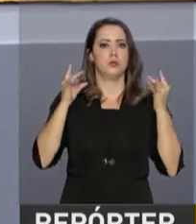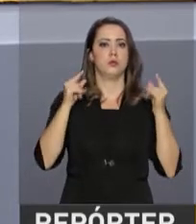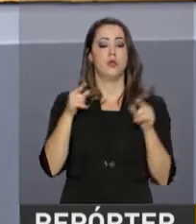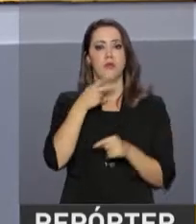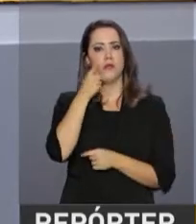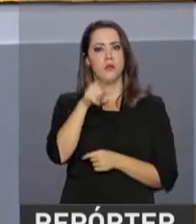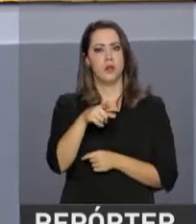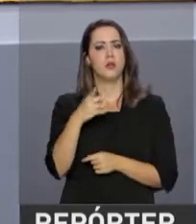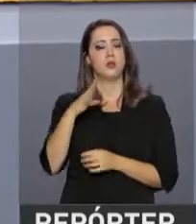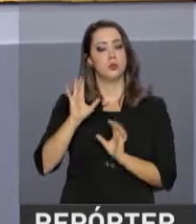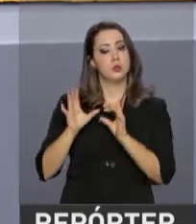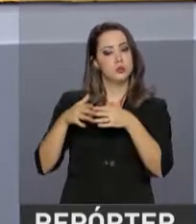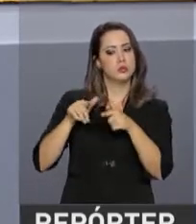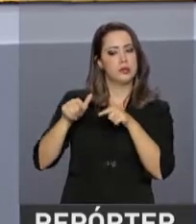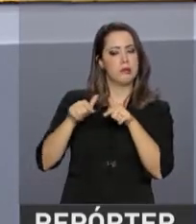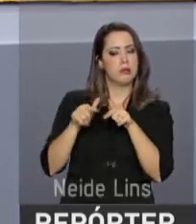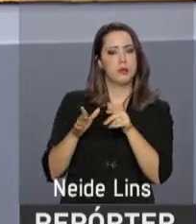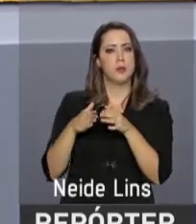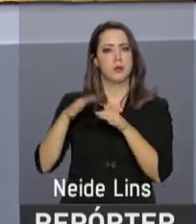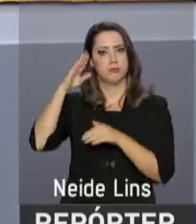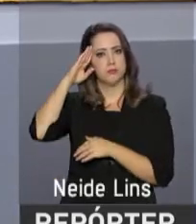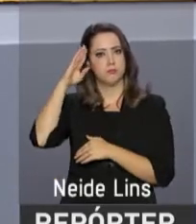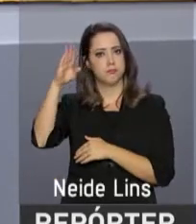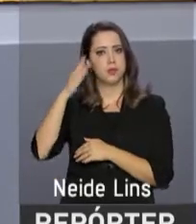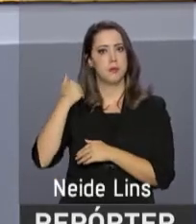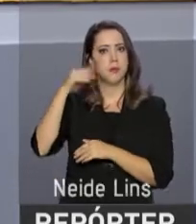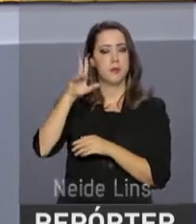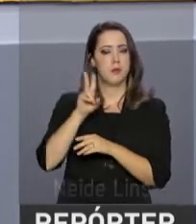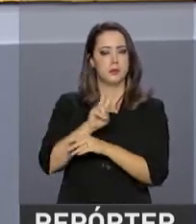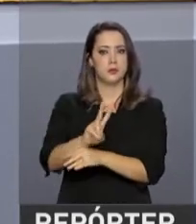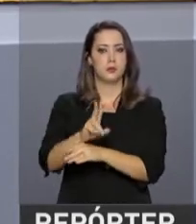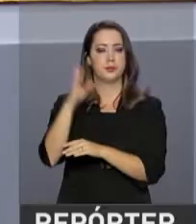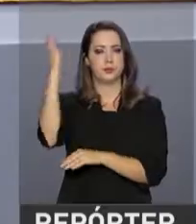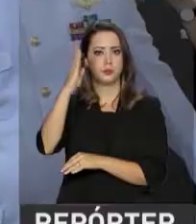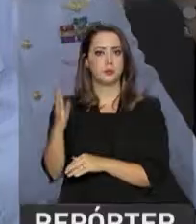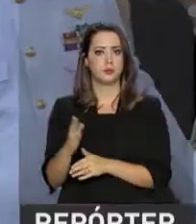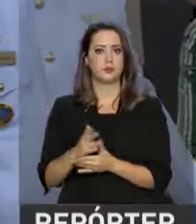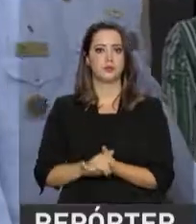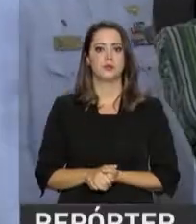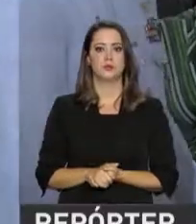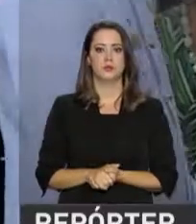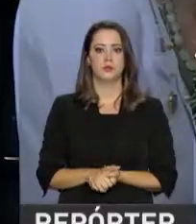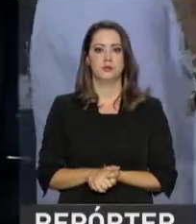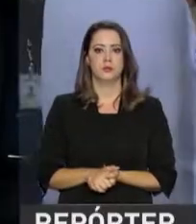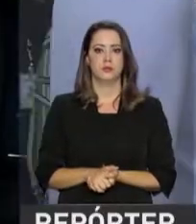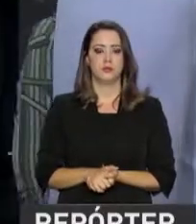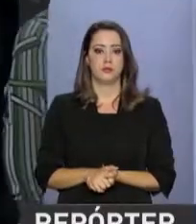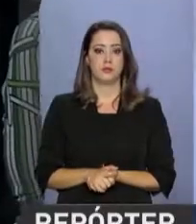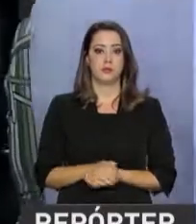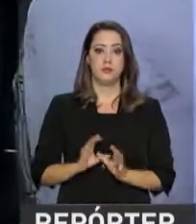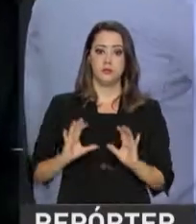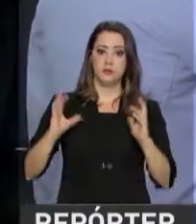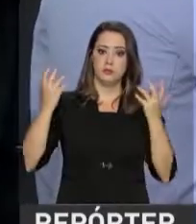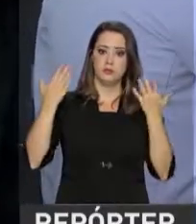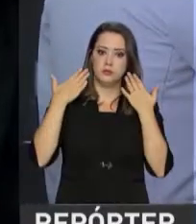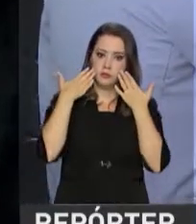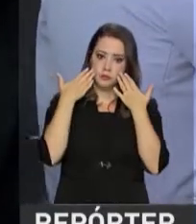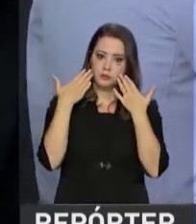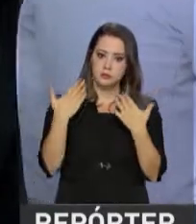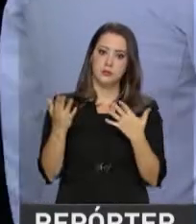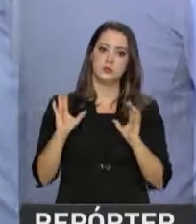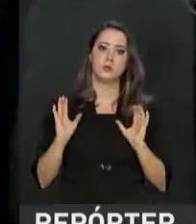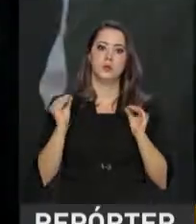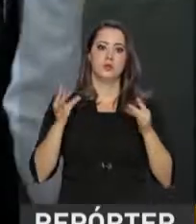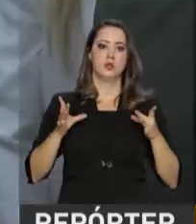destacou o trabalho das forças armadas que vão além da defesa nacional a cerimônia de apresentação dos